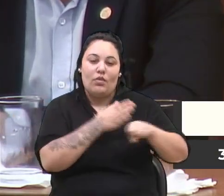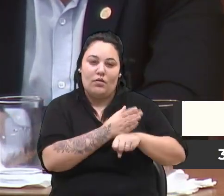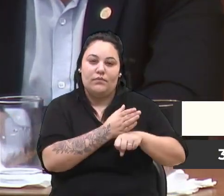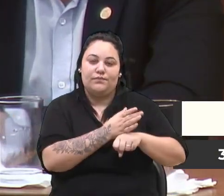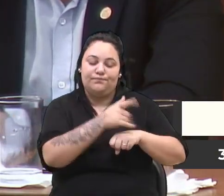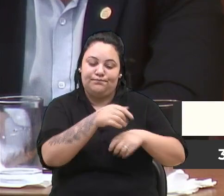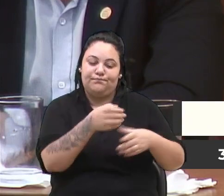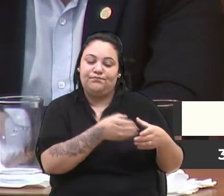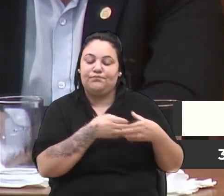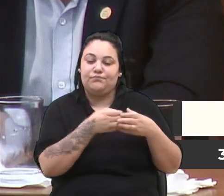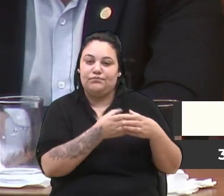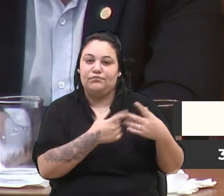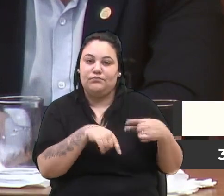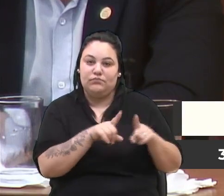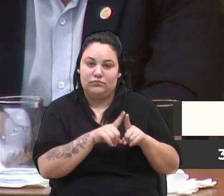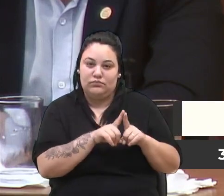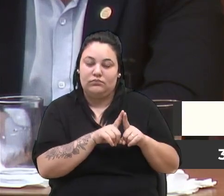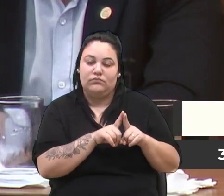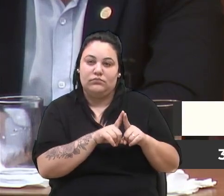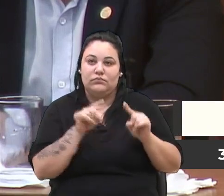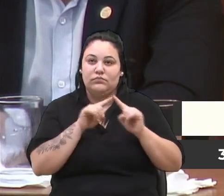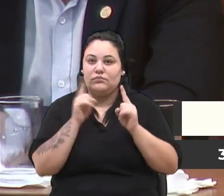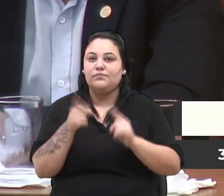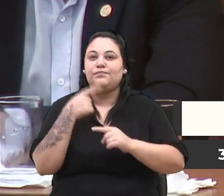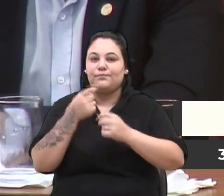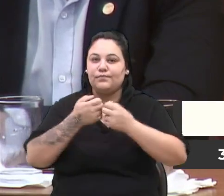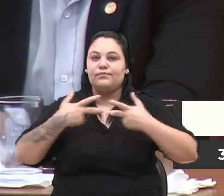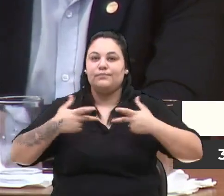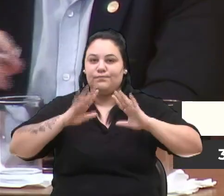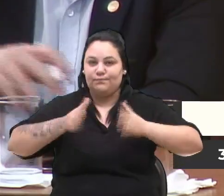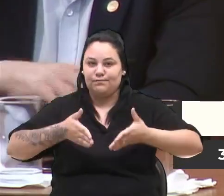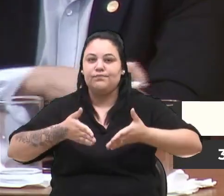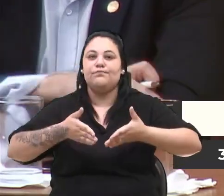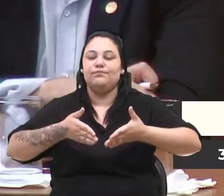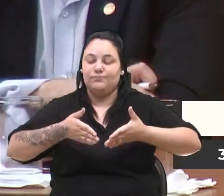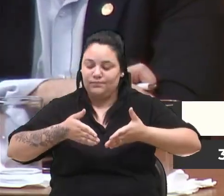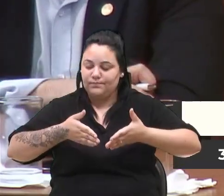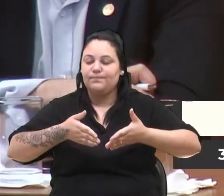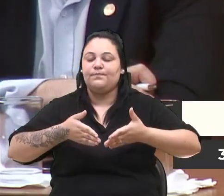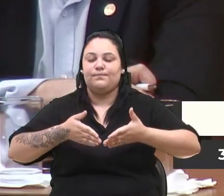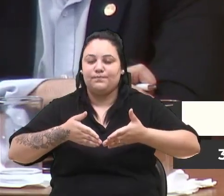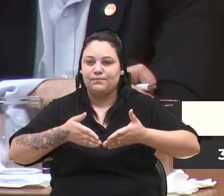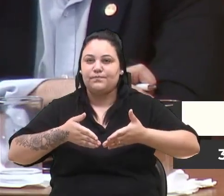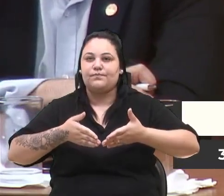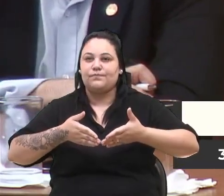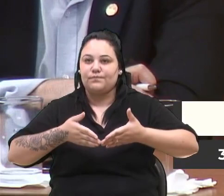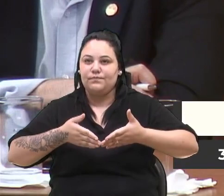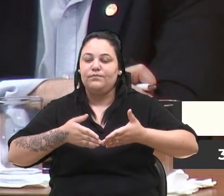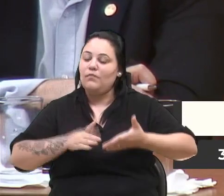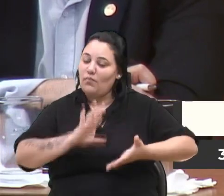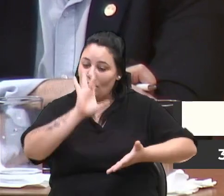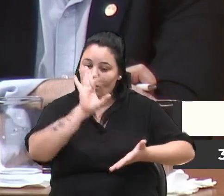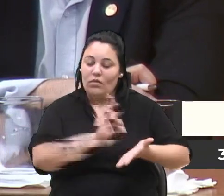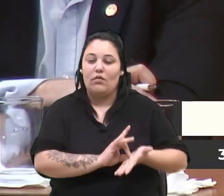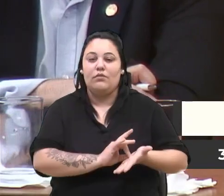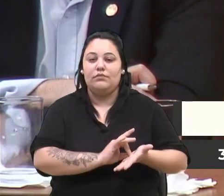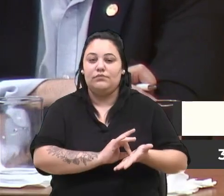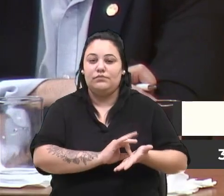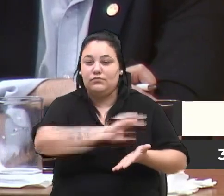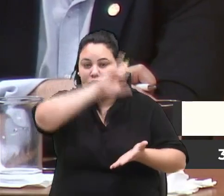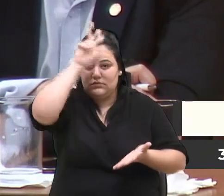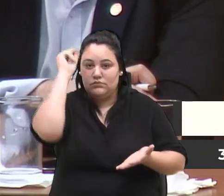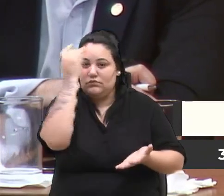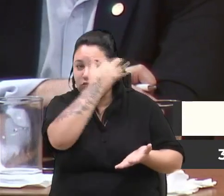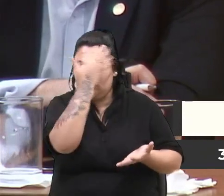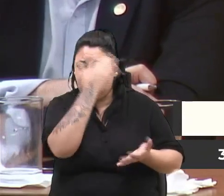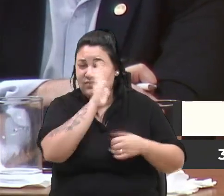grupo. Mas uma coisa que foi já sancionada pelo senhor prefeito há mais de 2 anos